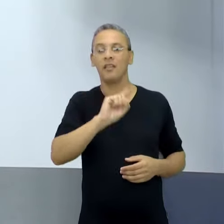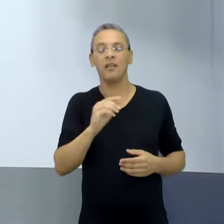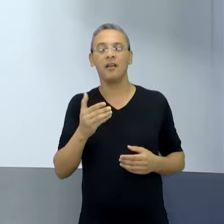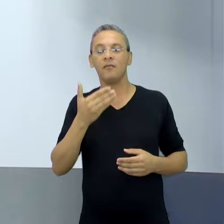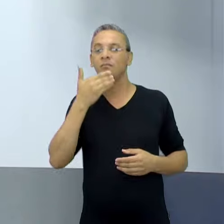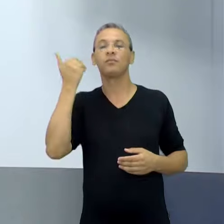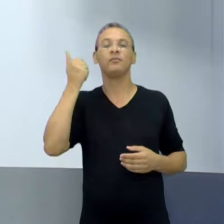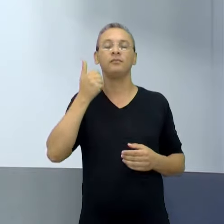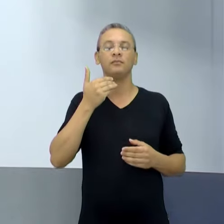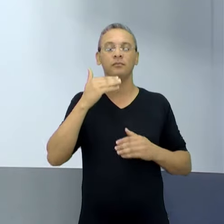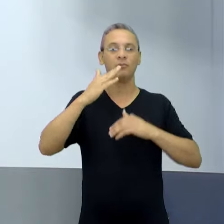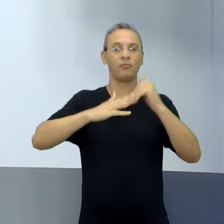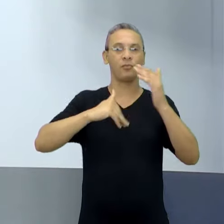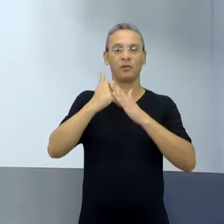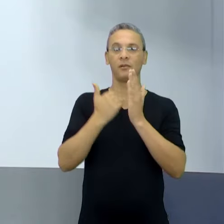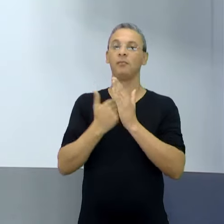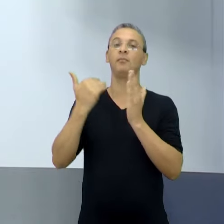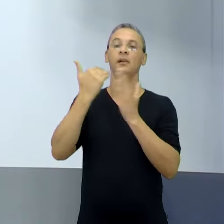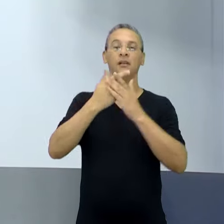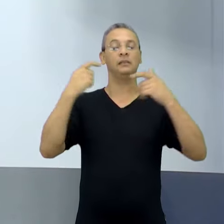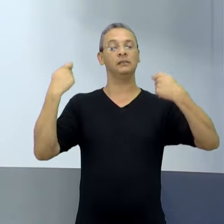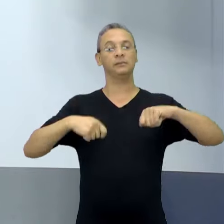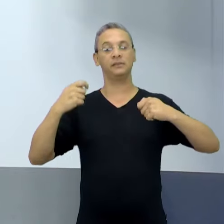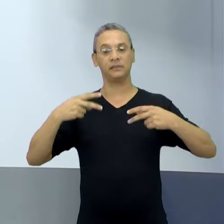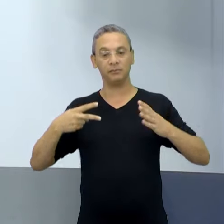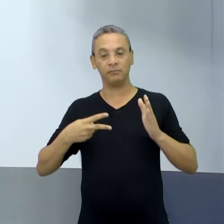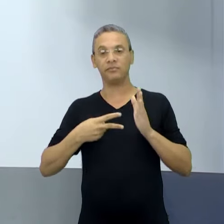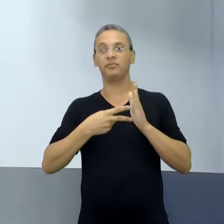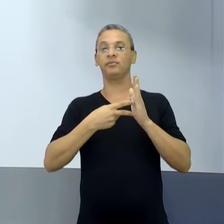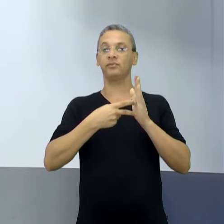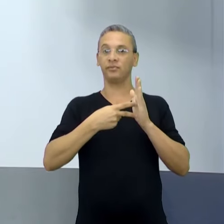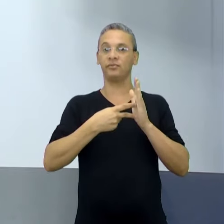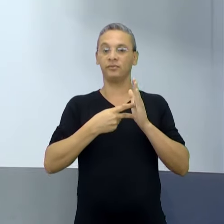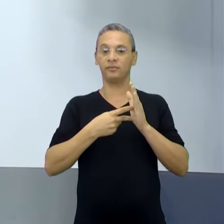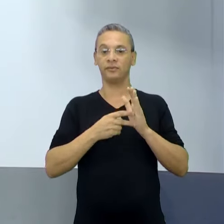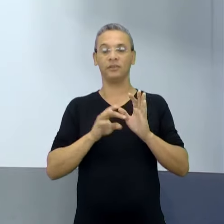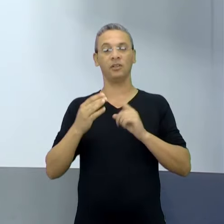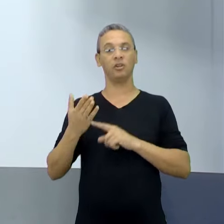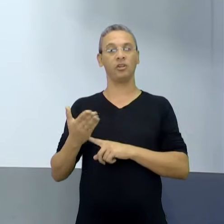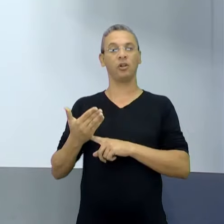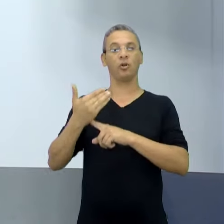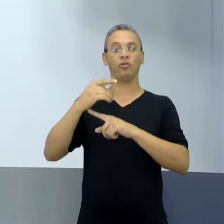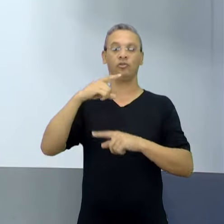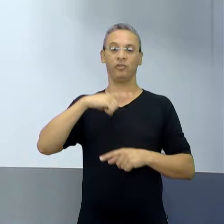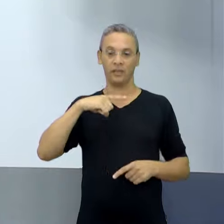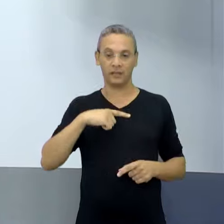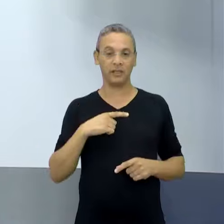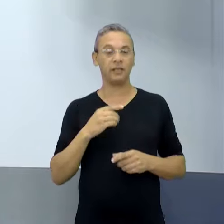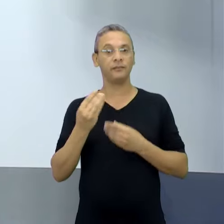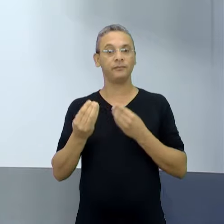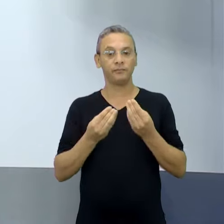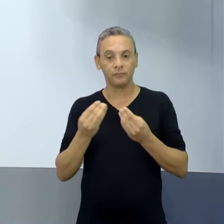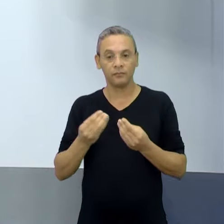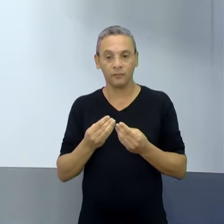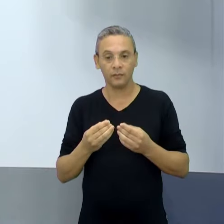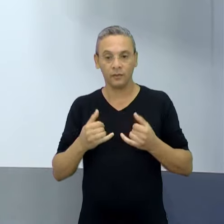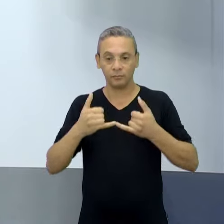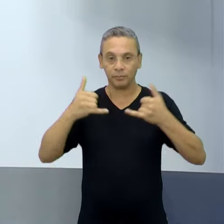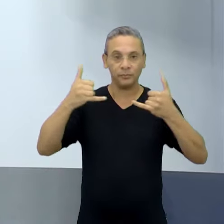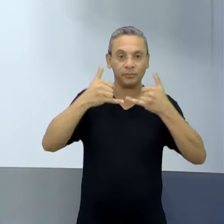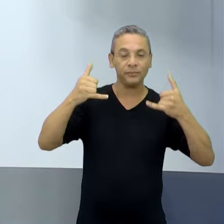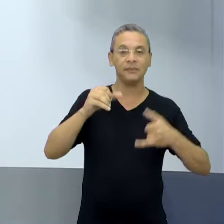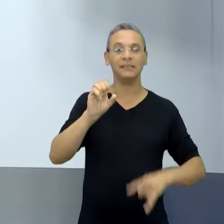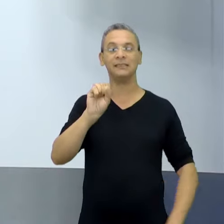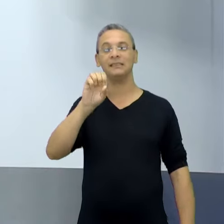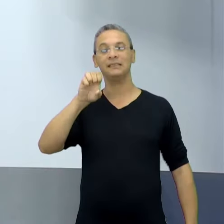mais eficiente, ele precisa de um funcionamento de alta tecnologia que envolve inclusive semicondutores,